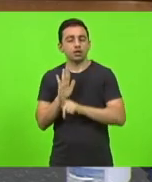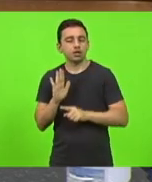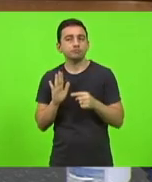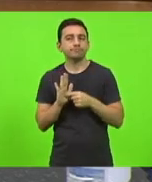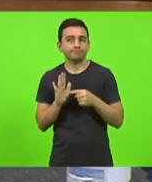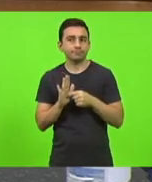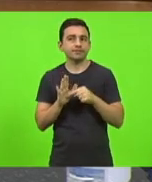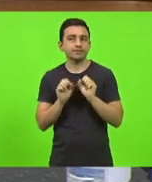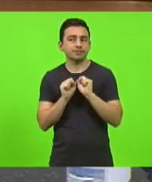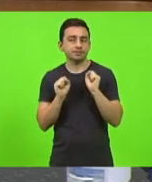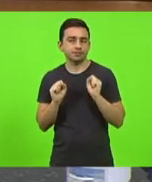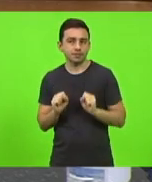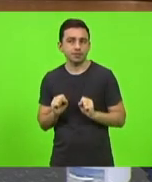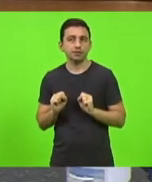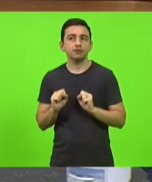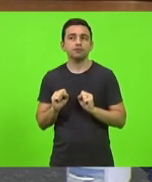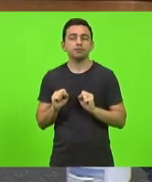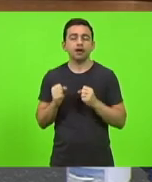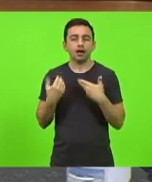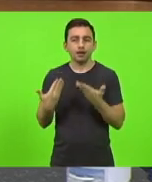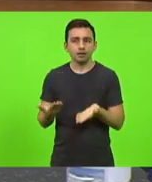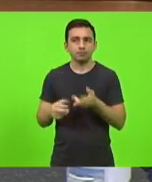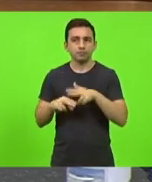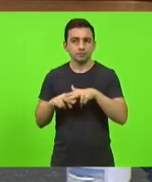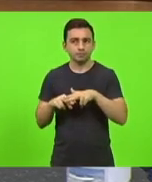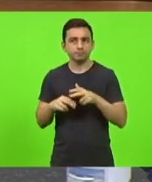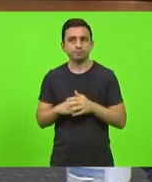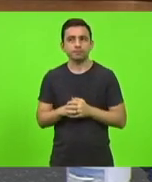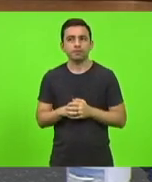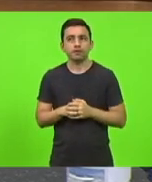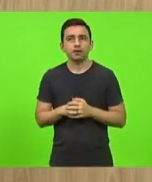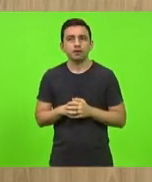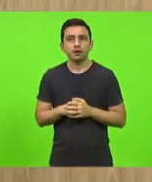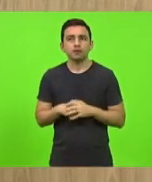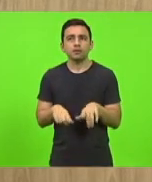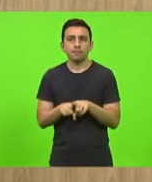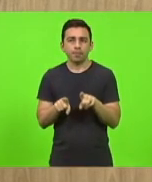sistema socioeducativo. Da mesma forma, senhor presidente,